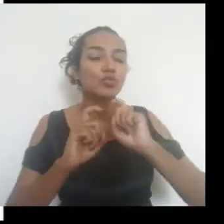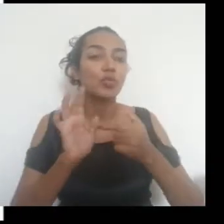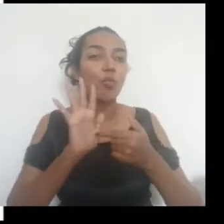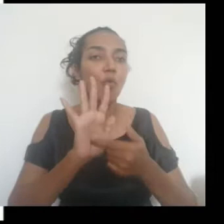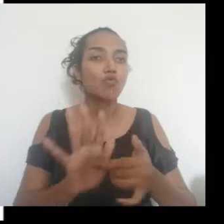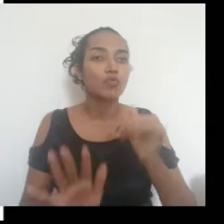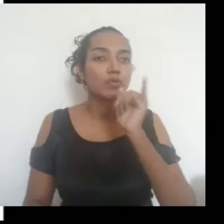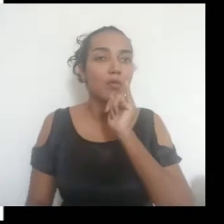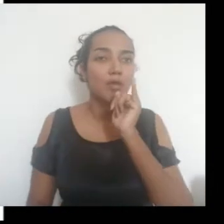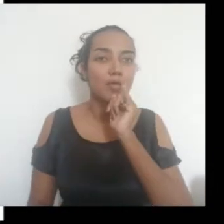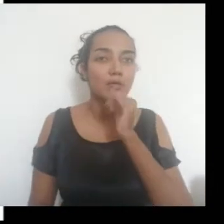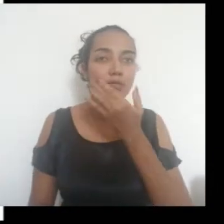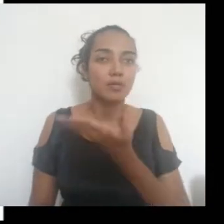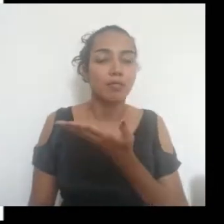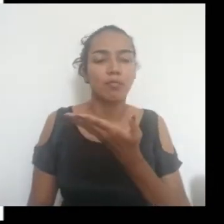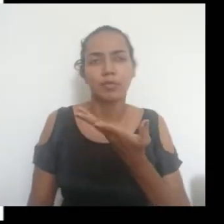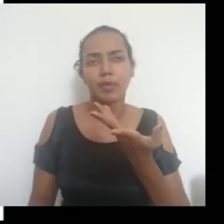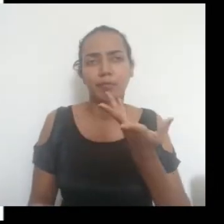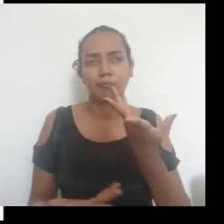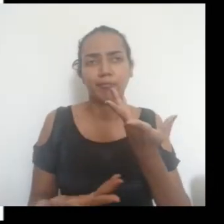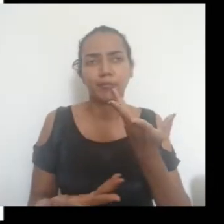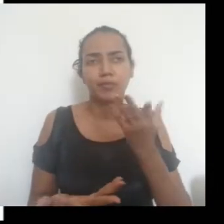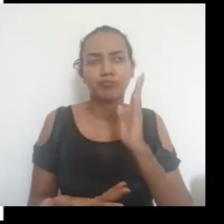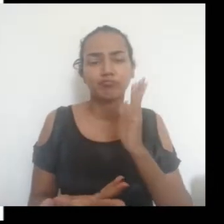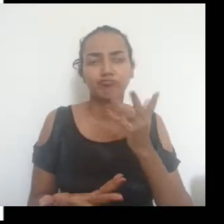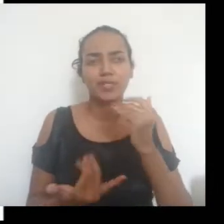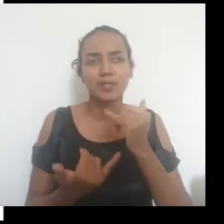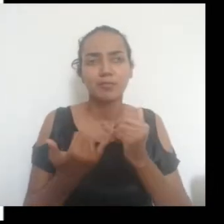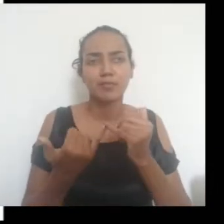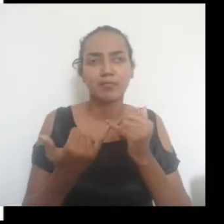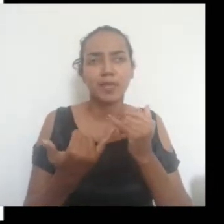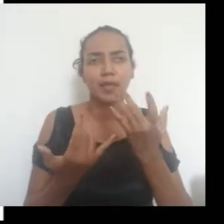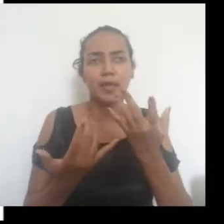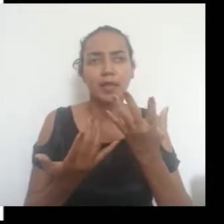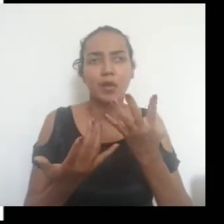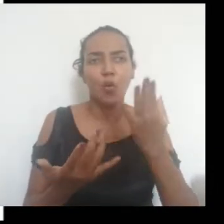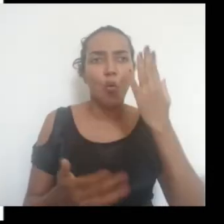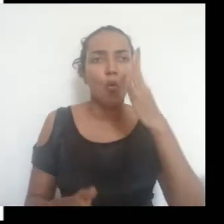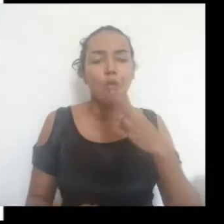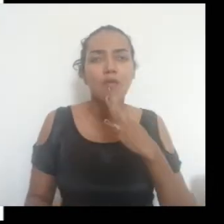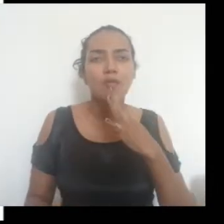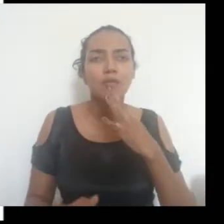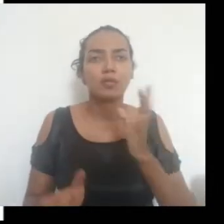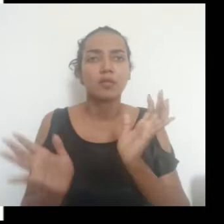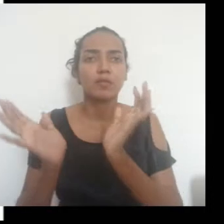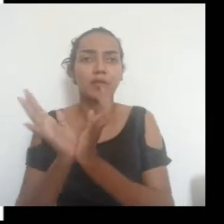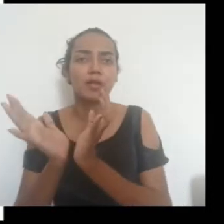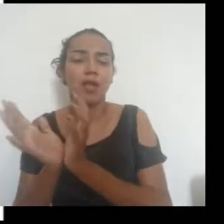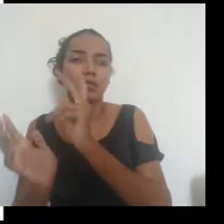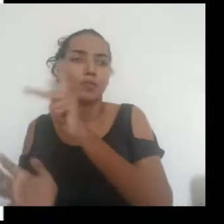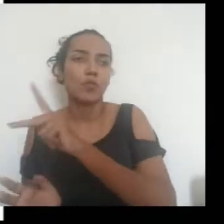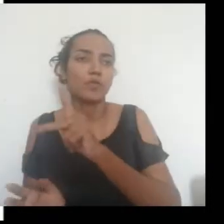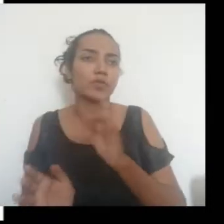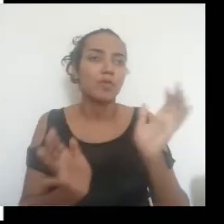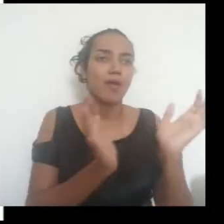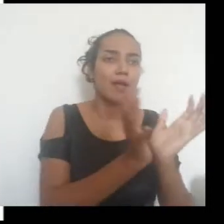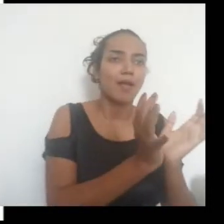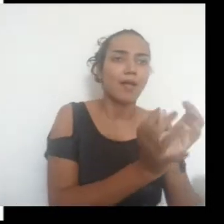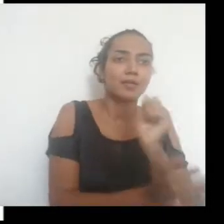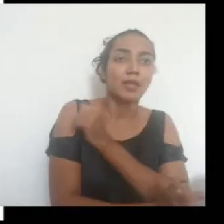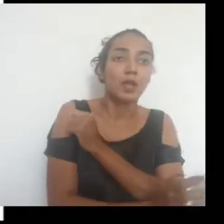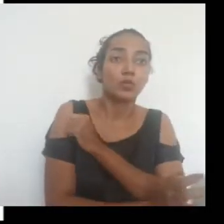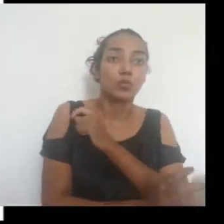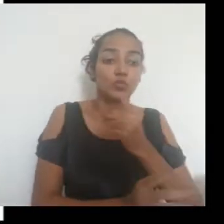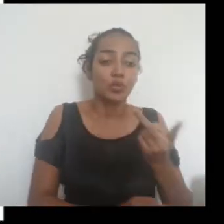exemplo muito próximo da gente, onde a gente tinha a classe professor, a classe aluno, e as duas herdando de uma